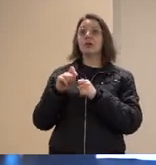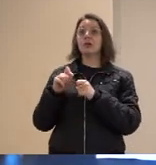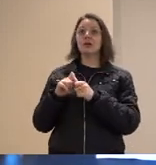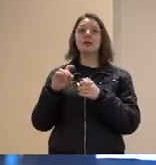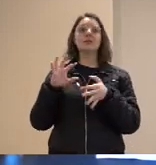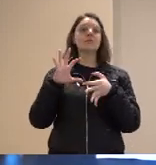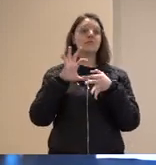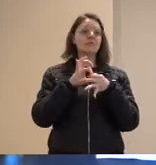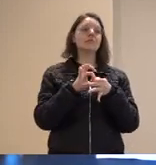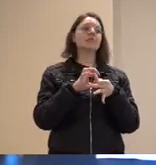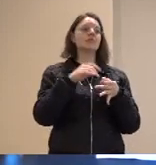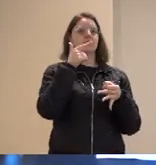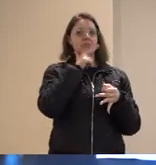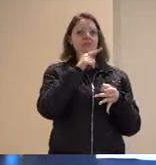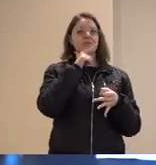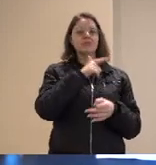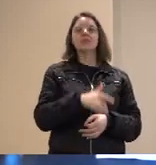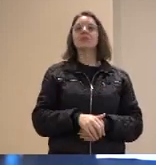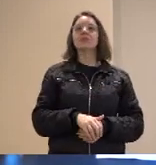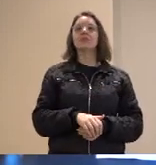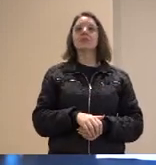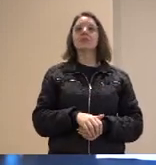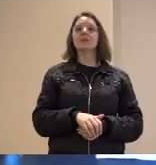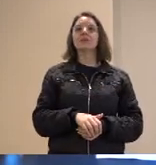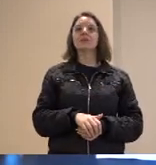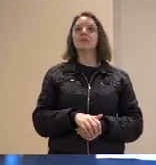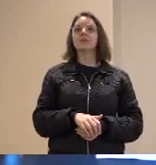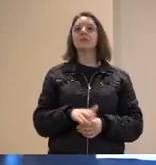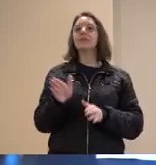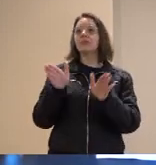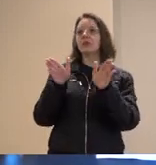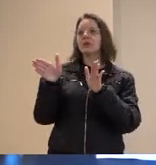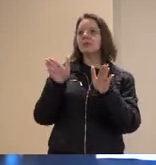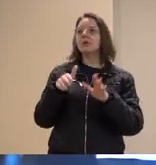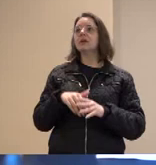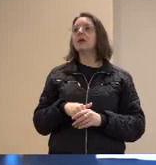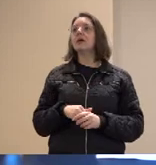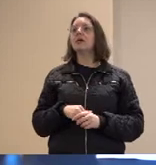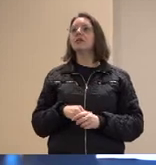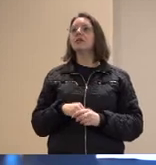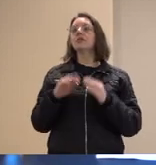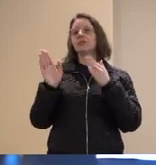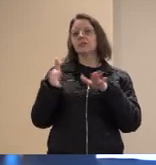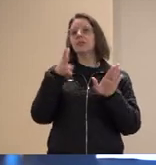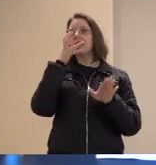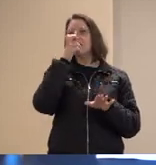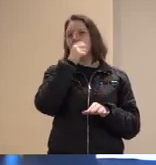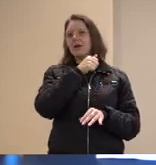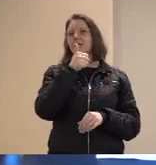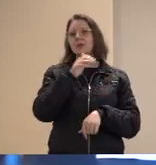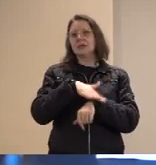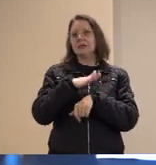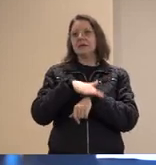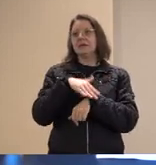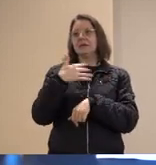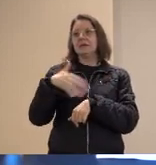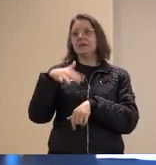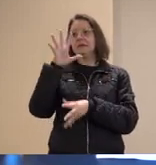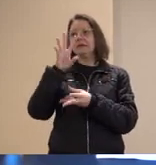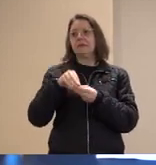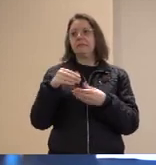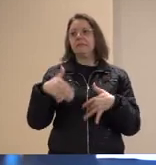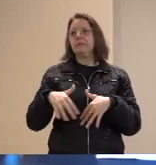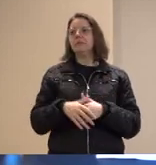do que está nas orientações. Tá? Acessibilidade, vou passar bem rápido, meu tempo já está acabando.